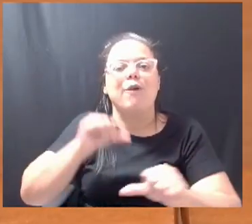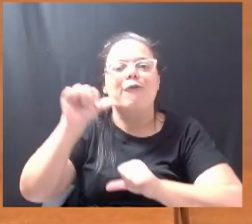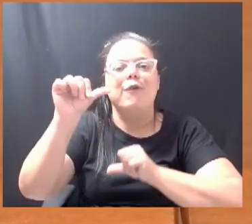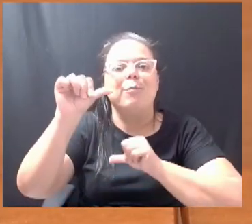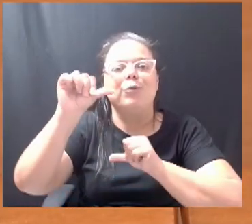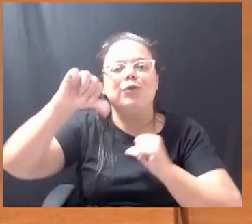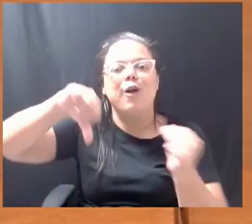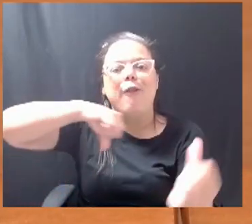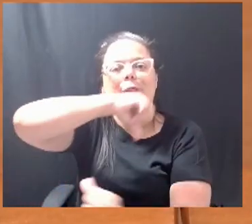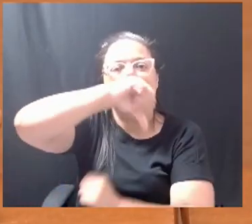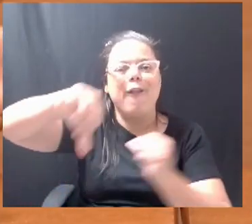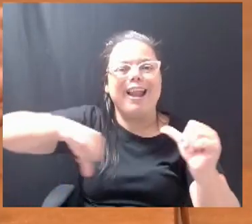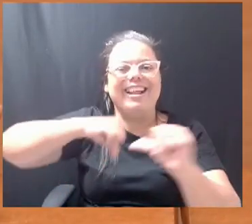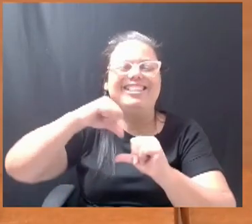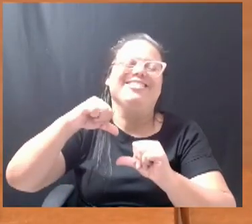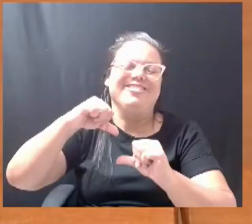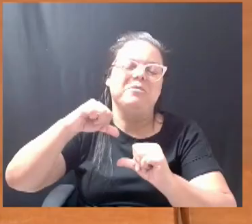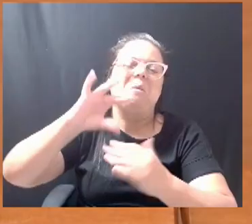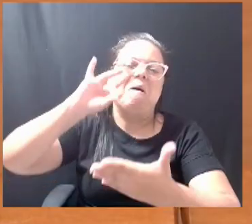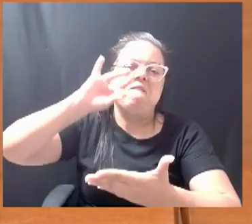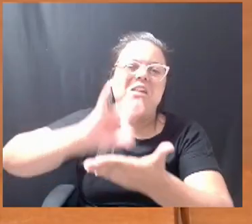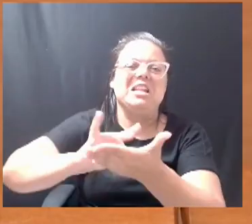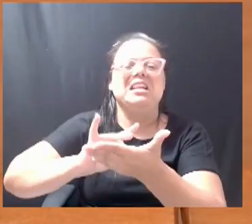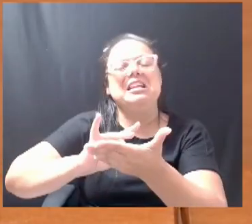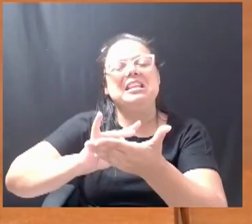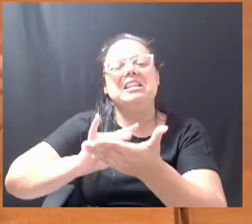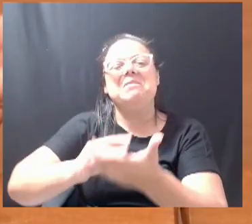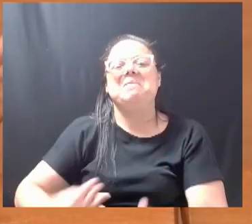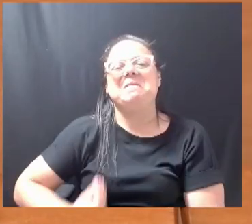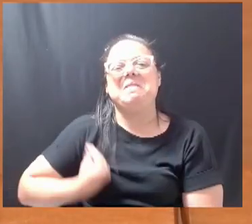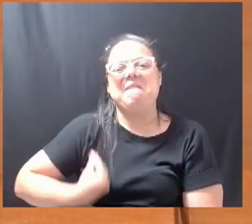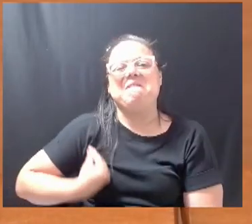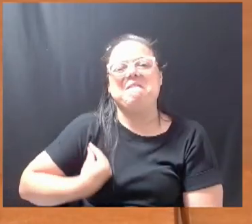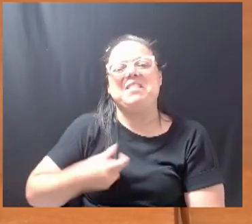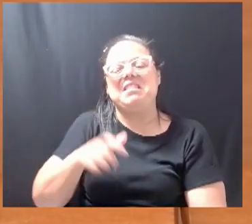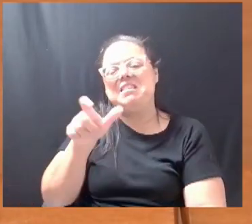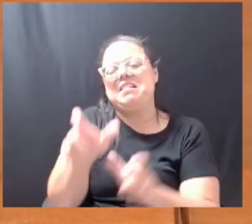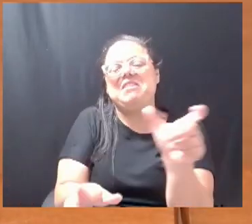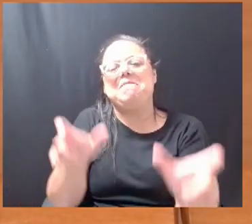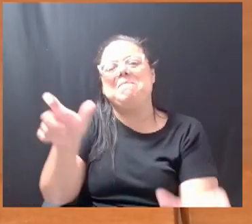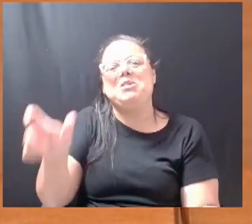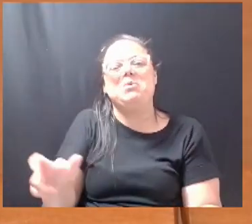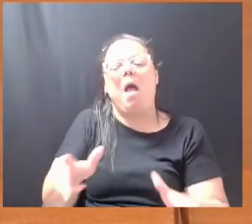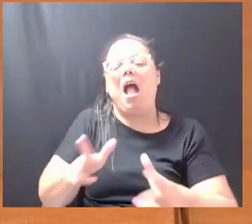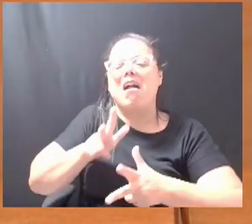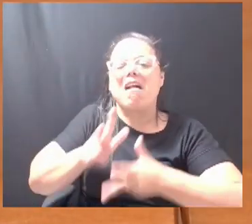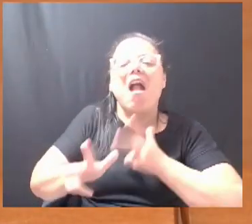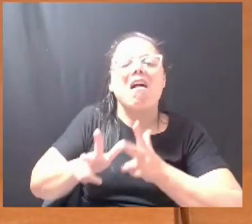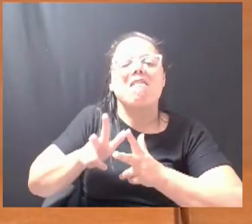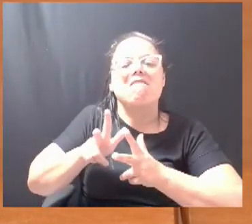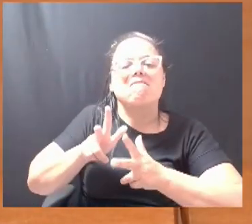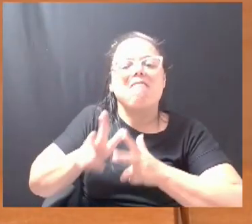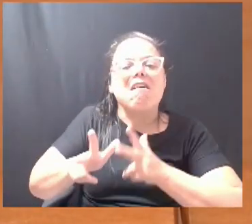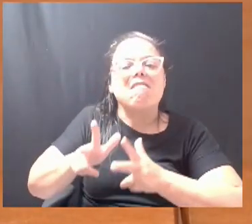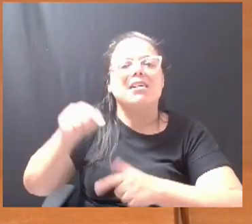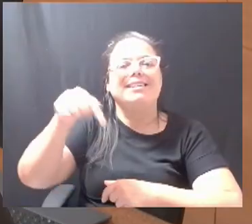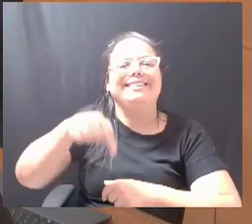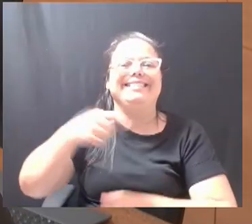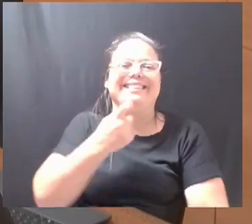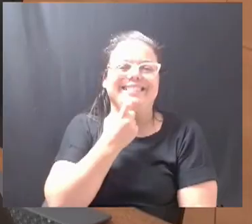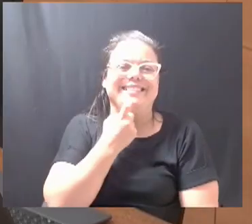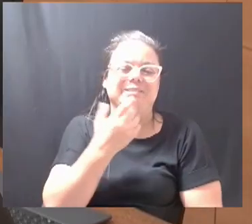reflexos concretos na vida da pessoa que gagueja aqui em Campinas. Tá bom? Obrigada, Luiz. Eu também queria